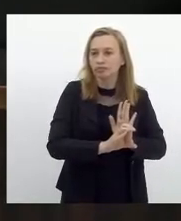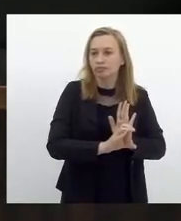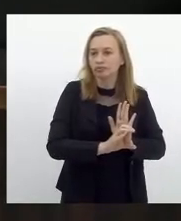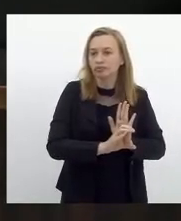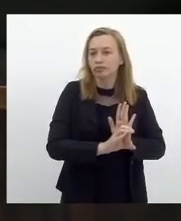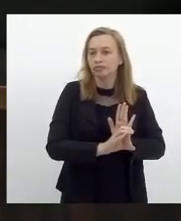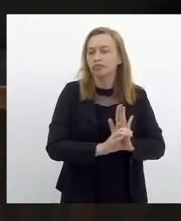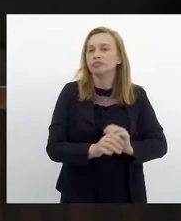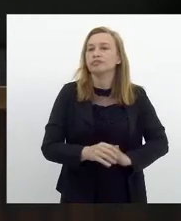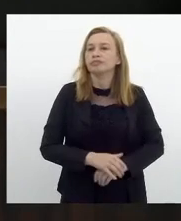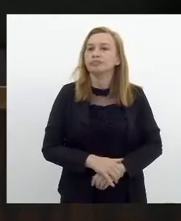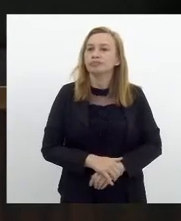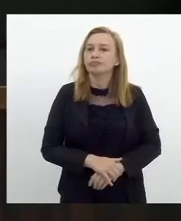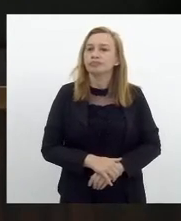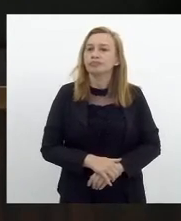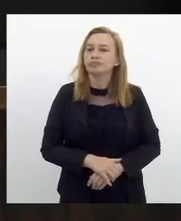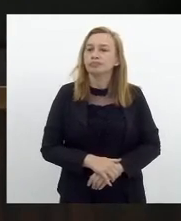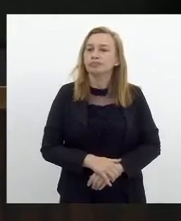com emendas.